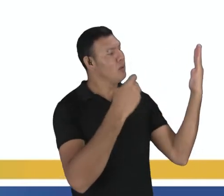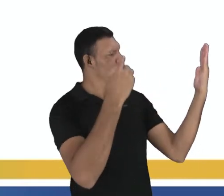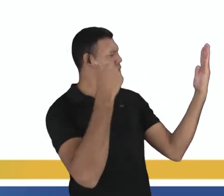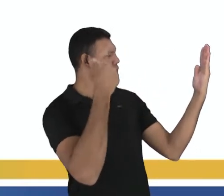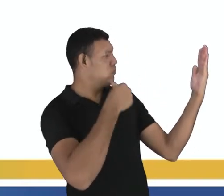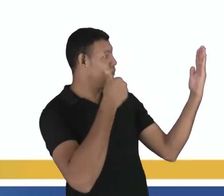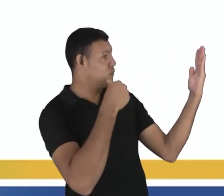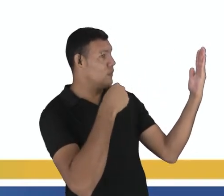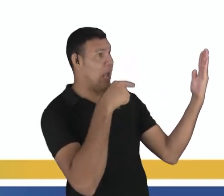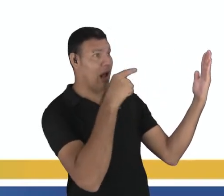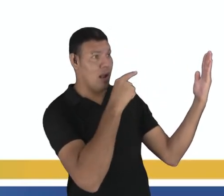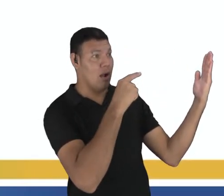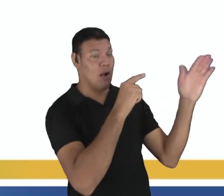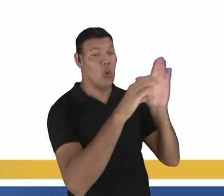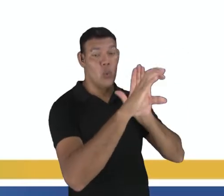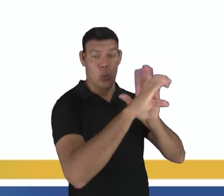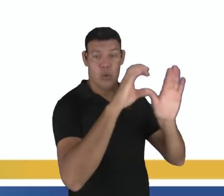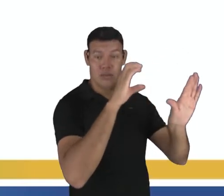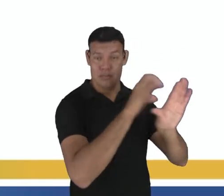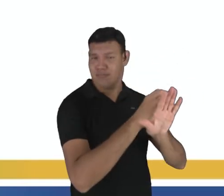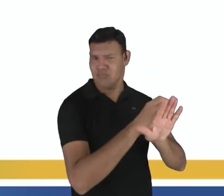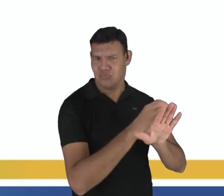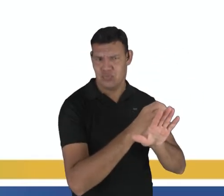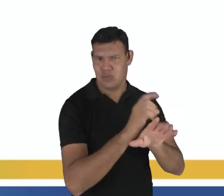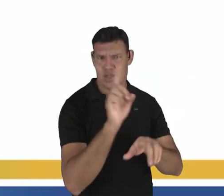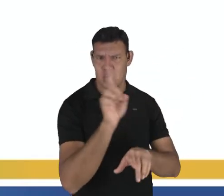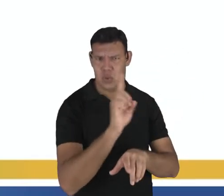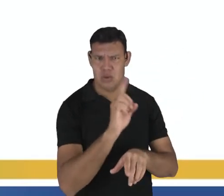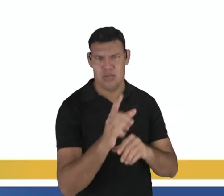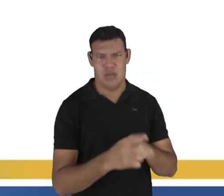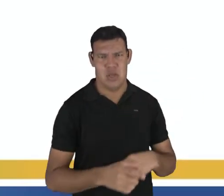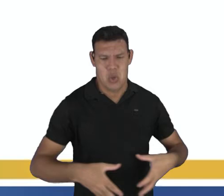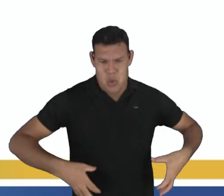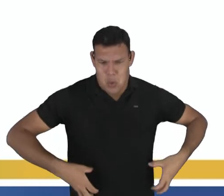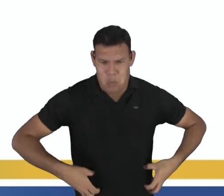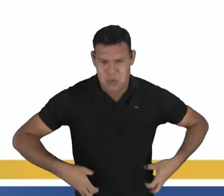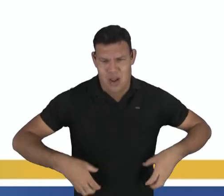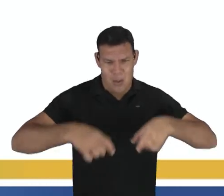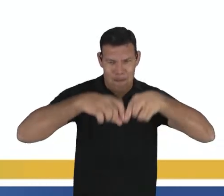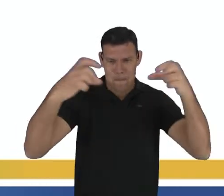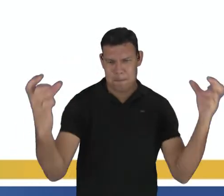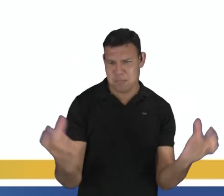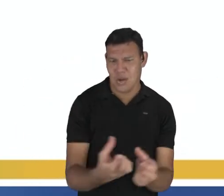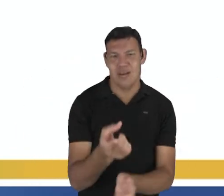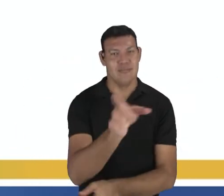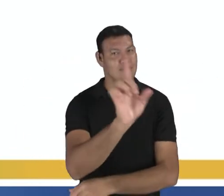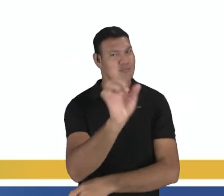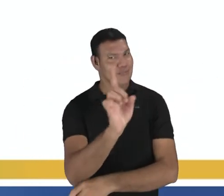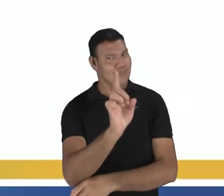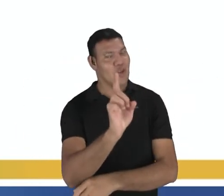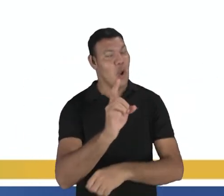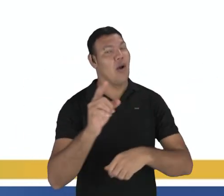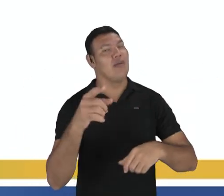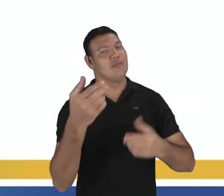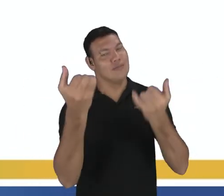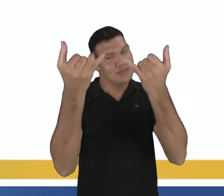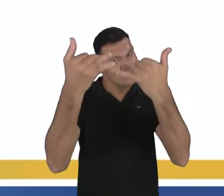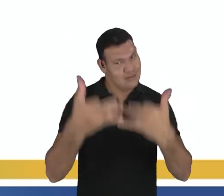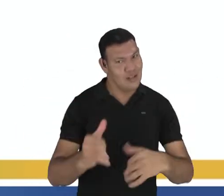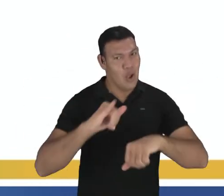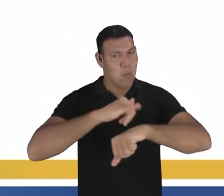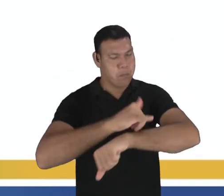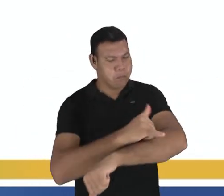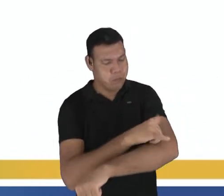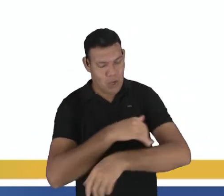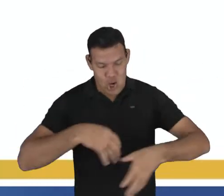da mulher, né, nós temos um sentido conotativo. Ela não tem pneu aqui do lado. Ela está falando da